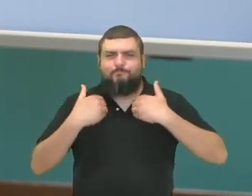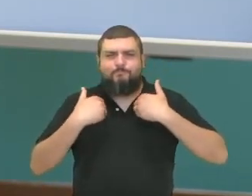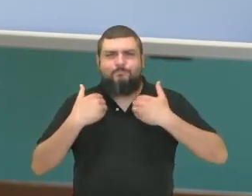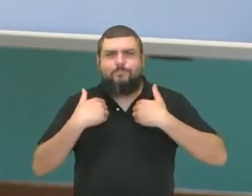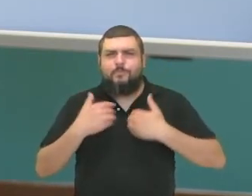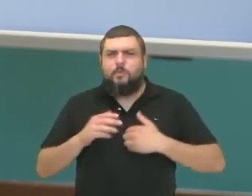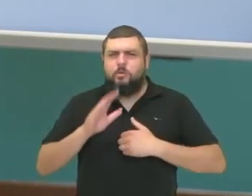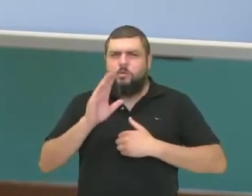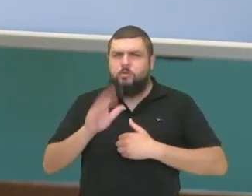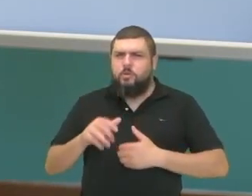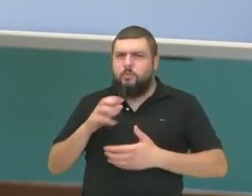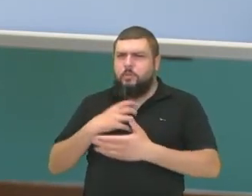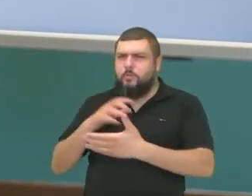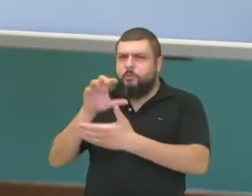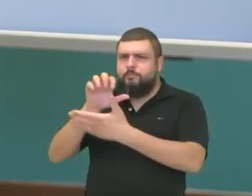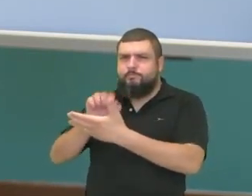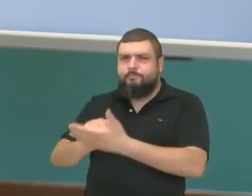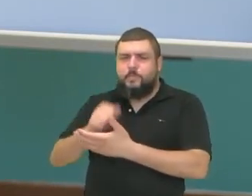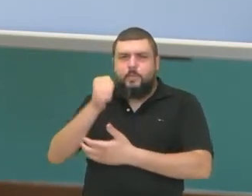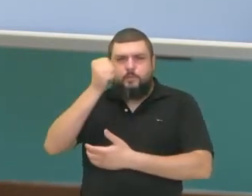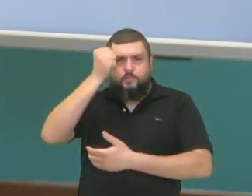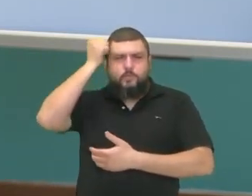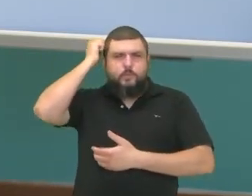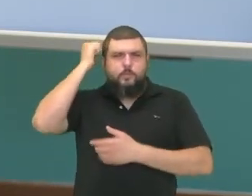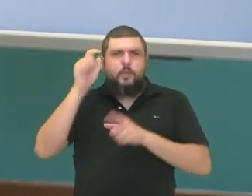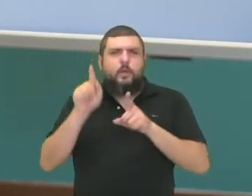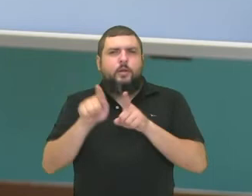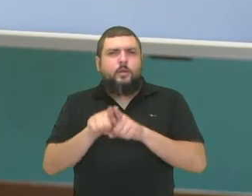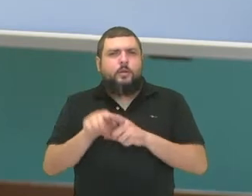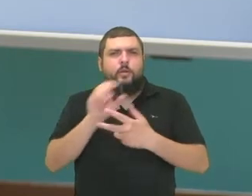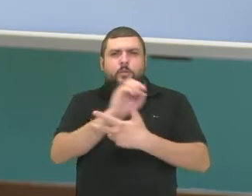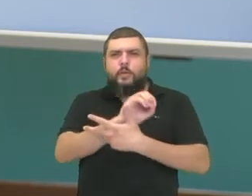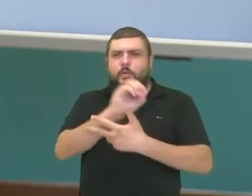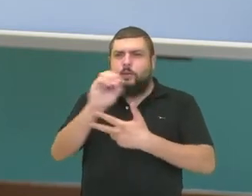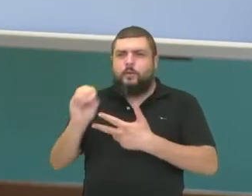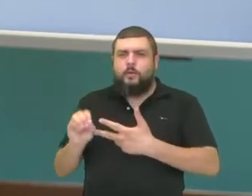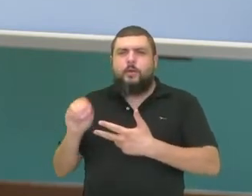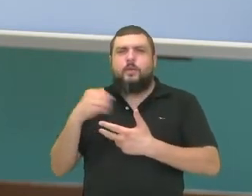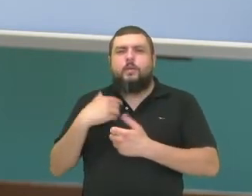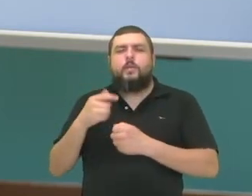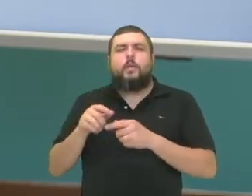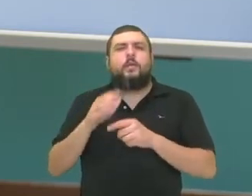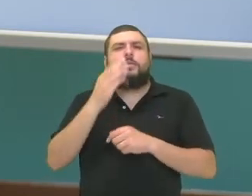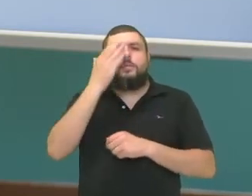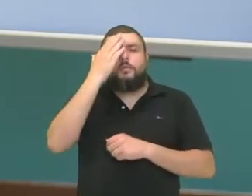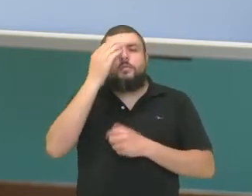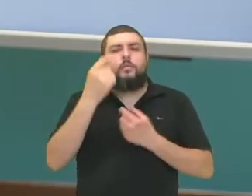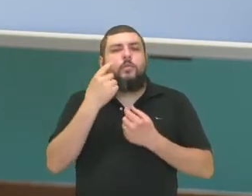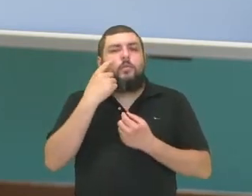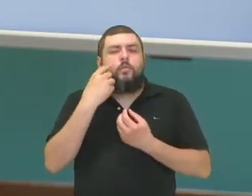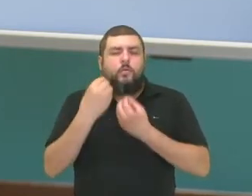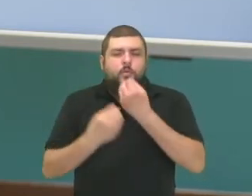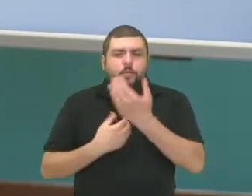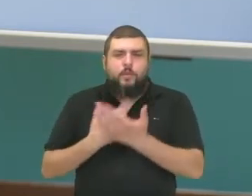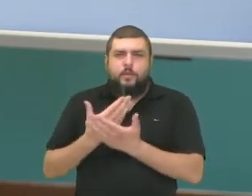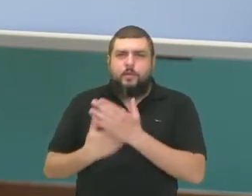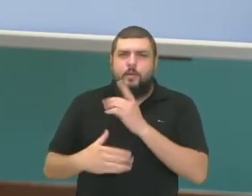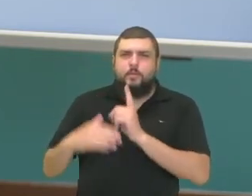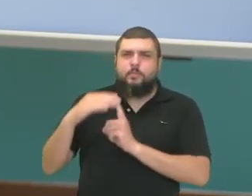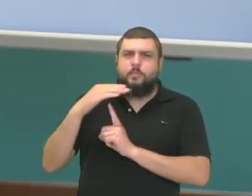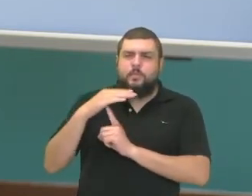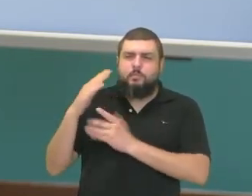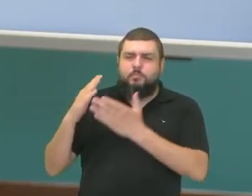no vestibular. Vou fazer a inscrição no Enem, quero saber se eu vou gabaritar com essas aulas Paraná. Você